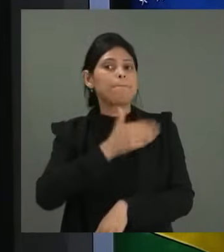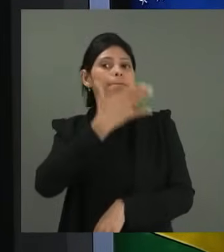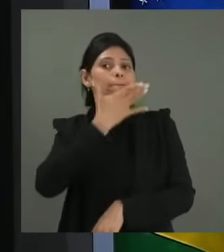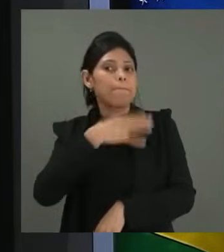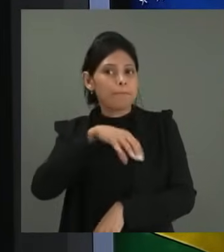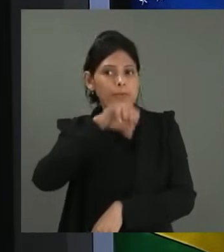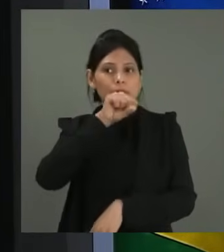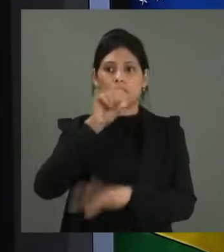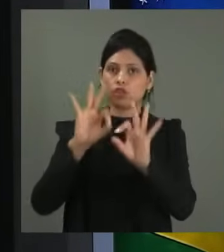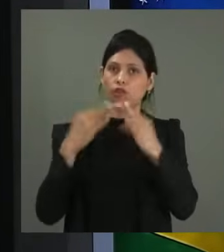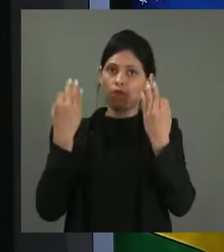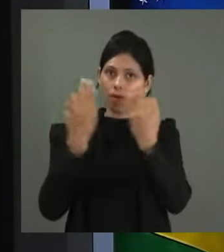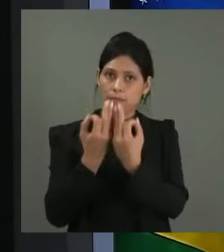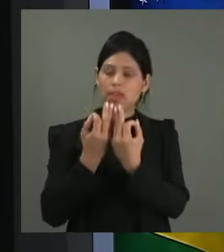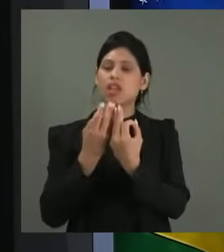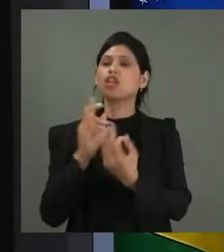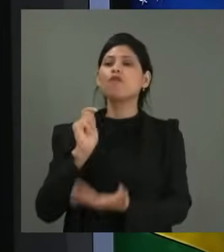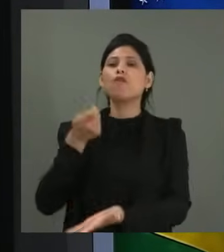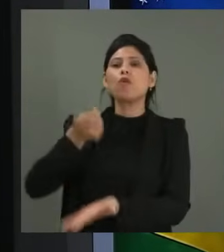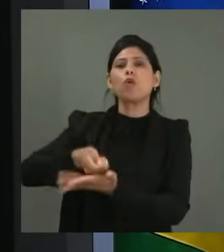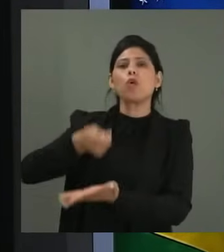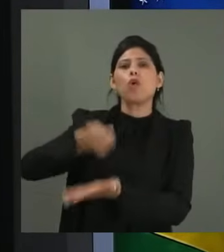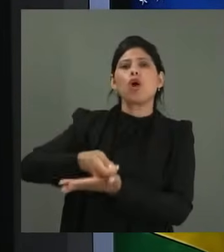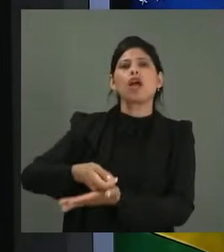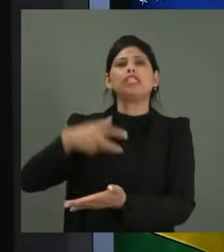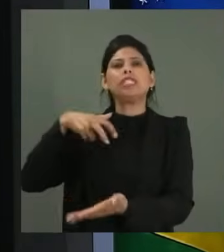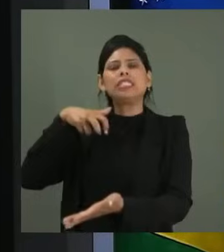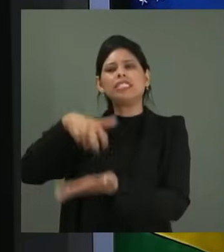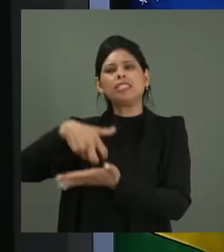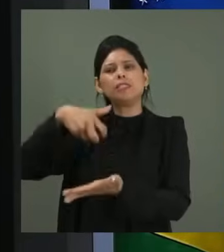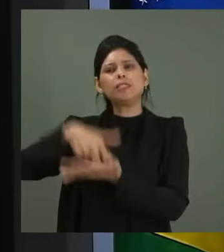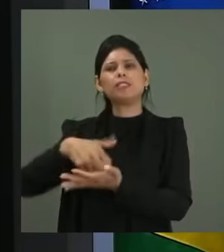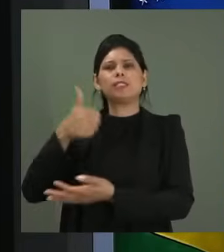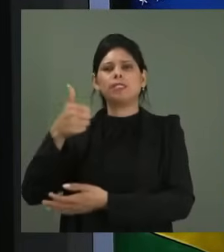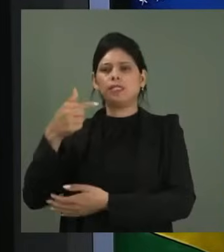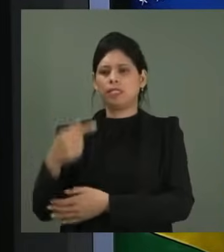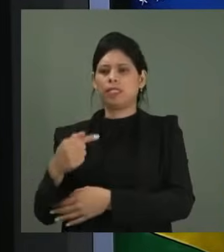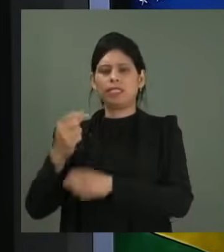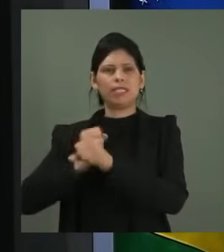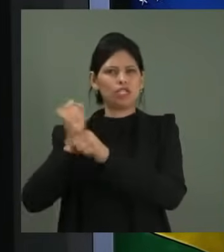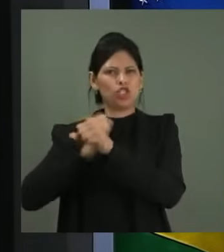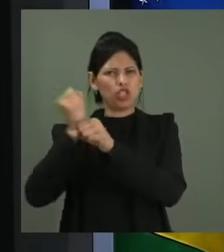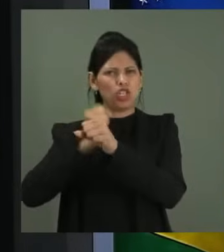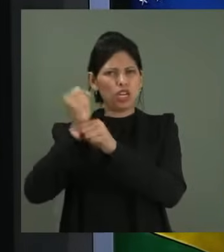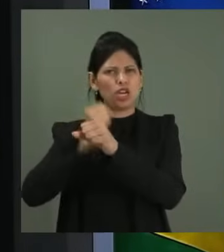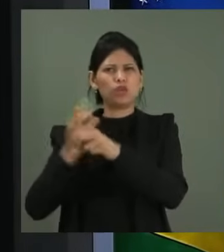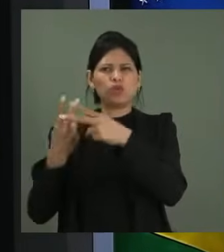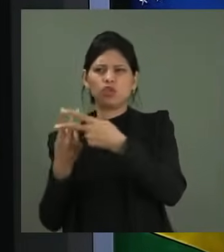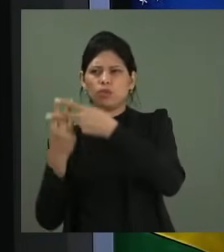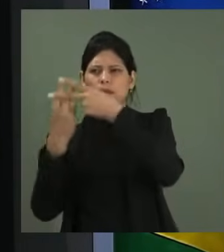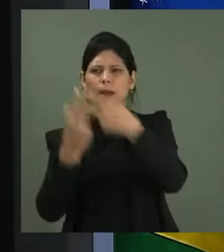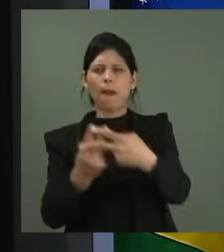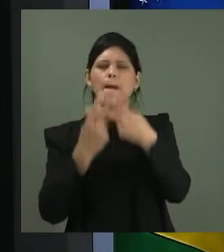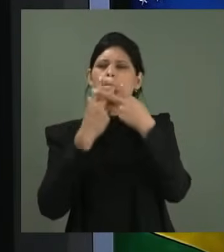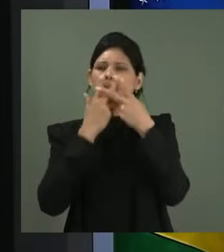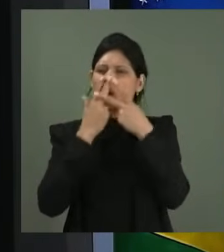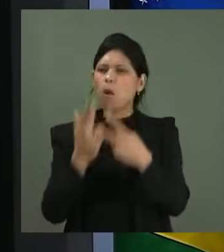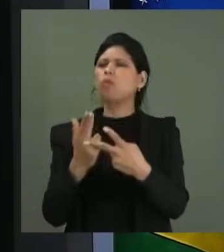antecedente criminal, condenados a 17 anos de prisão, como se fossem perigosos